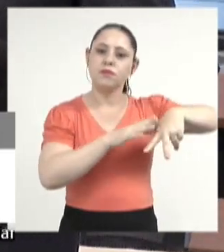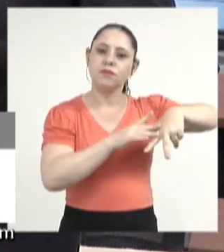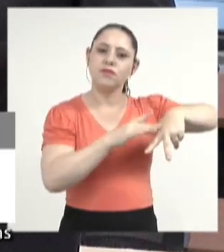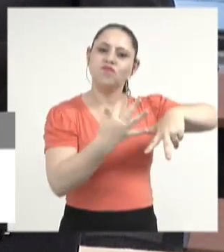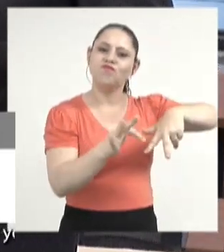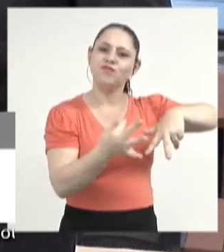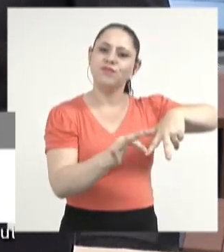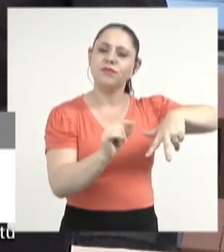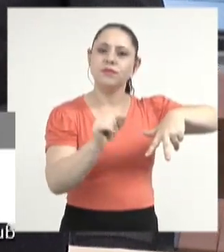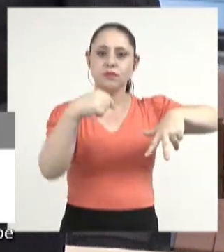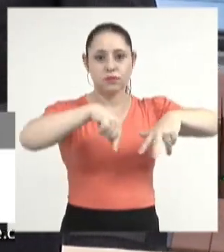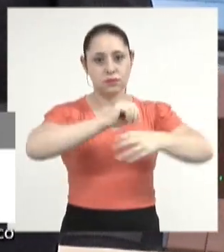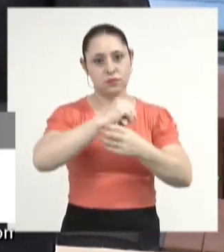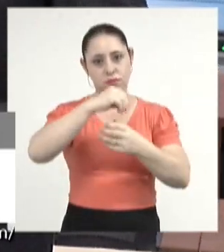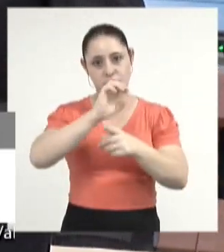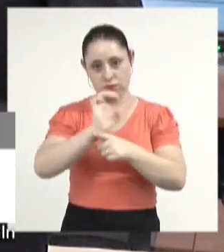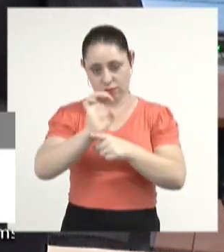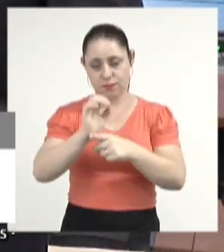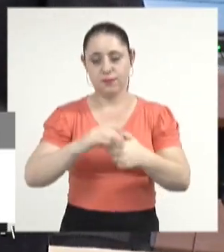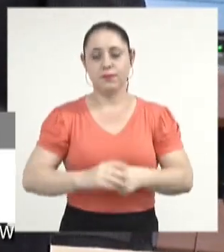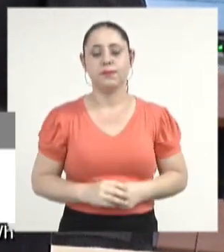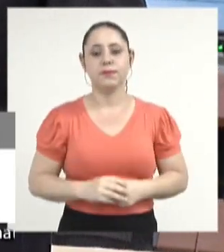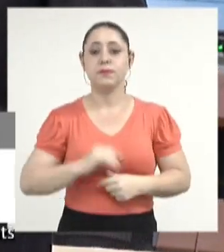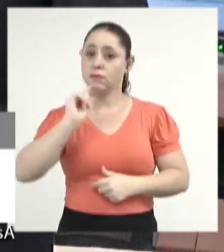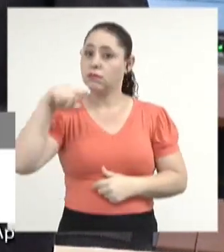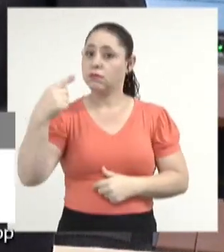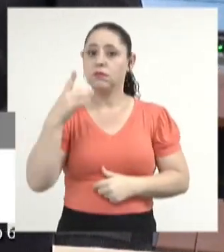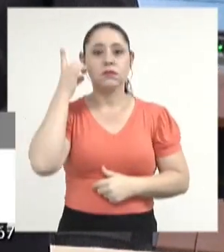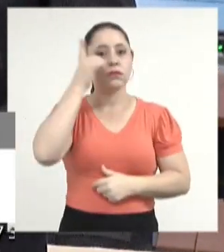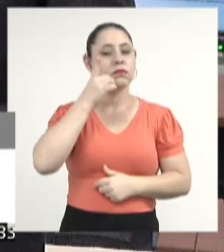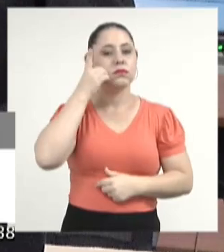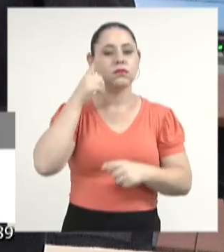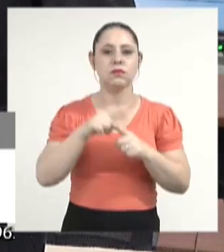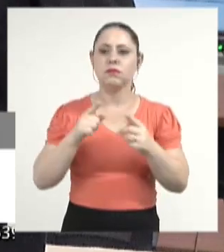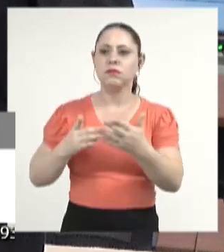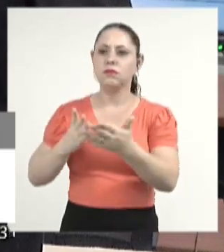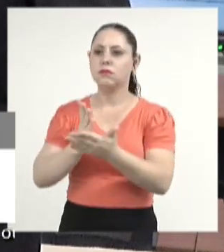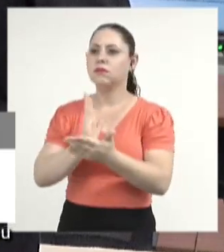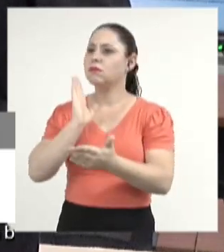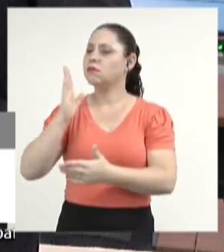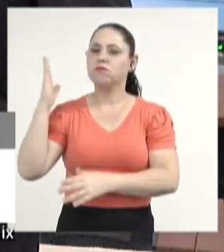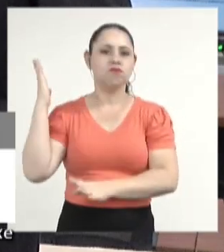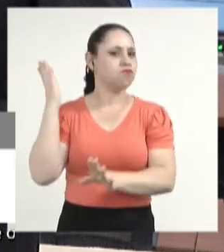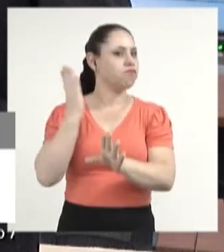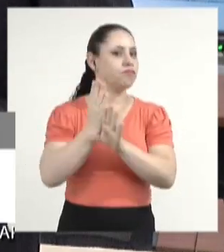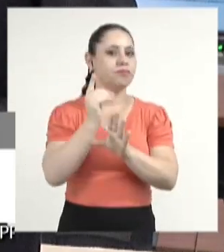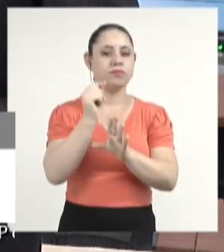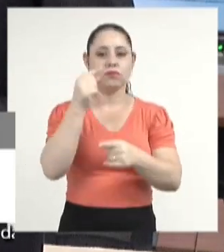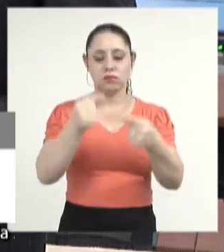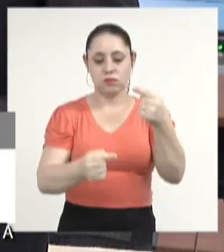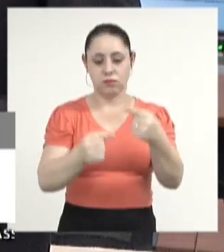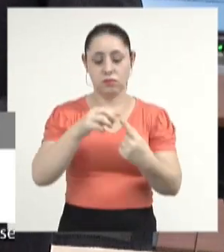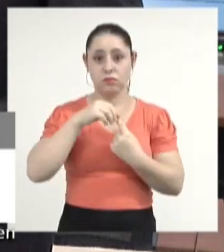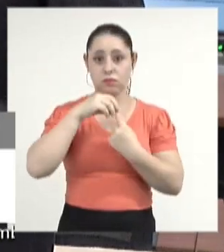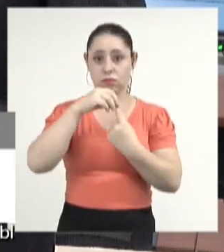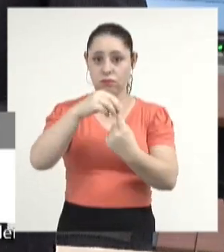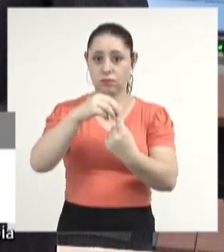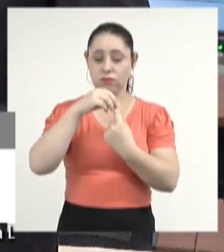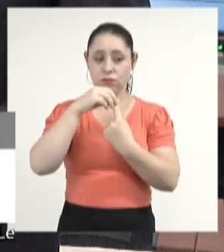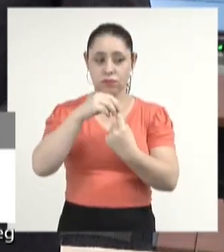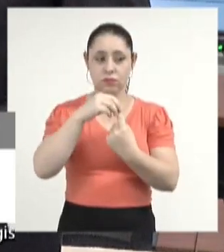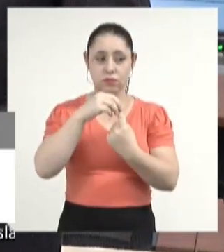de fibromialgia em Mato Grosso do Sul. Na sequência, os deputados também já aprovaram, em discussão